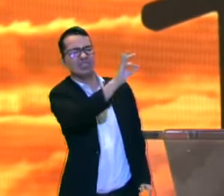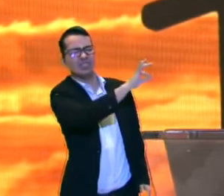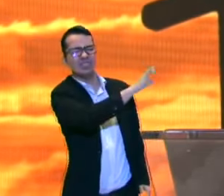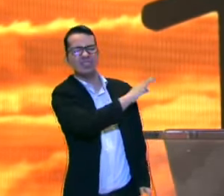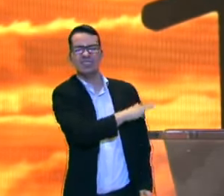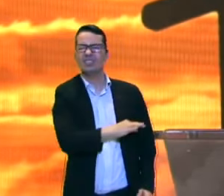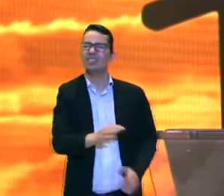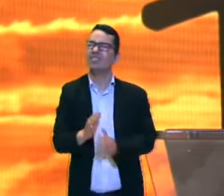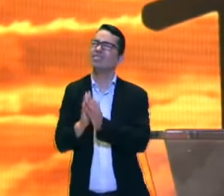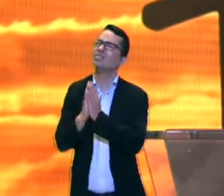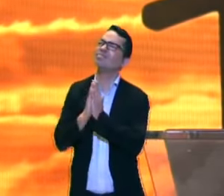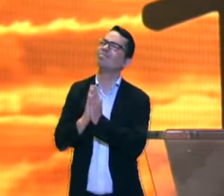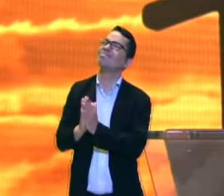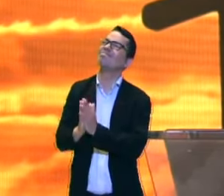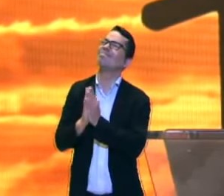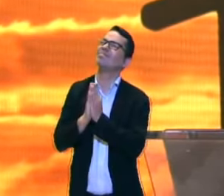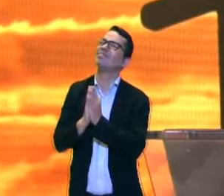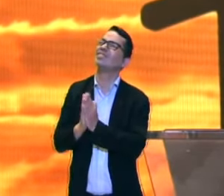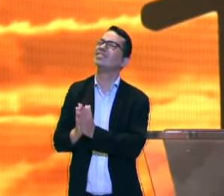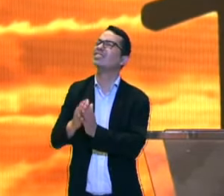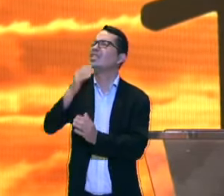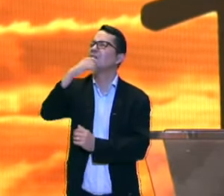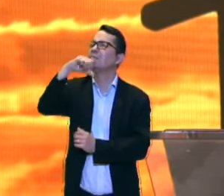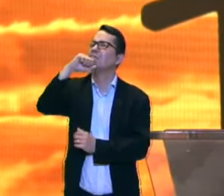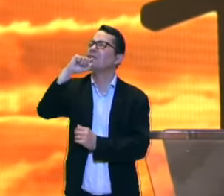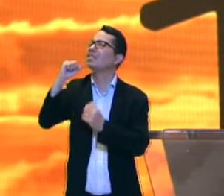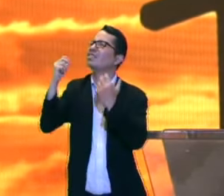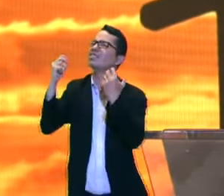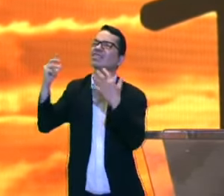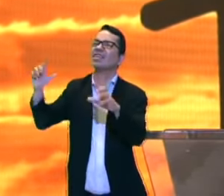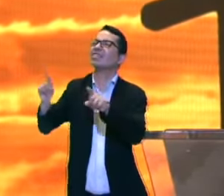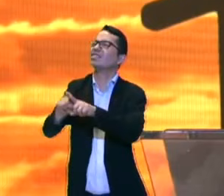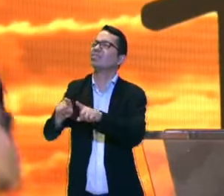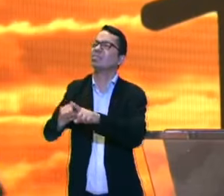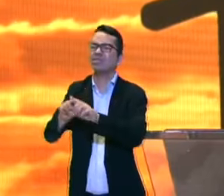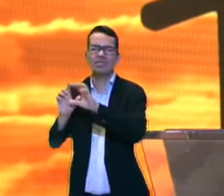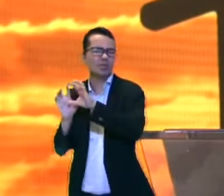Pai, nos ajuda a não ser pedra de tropeço para ninguém.